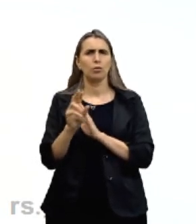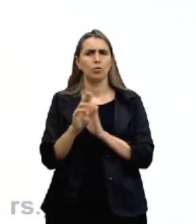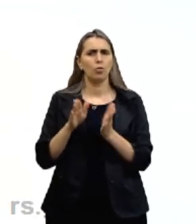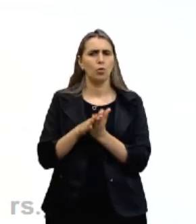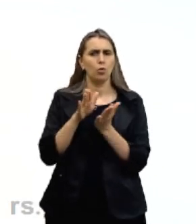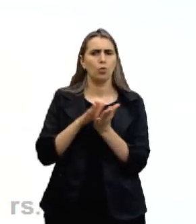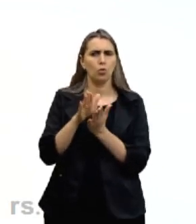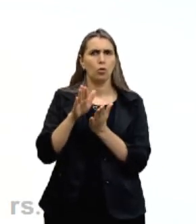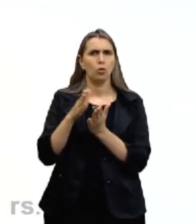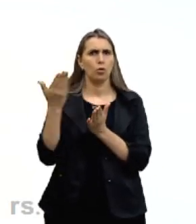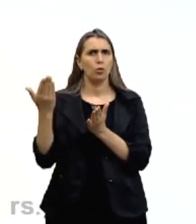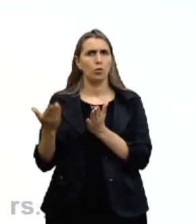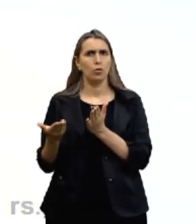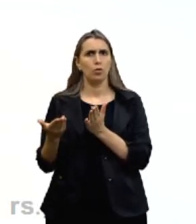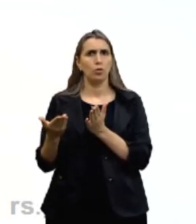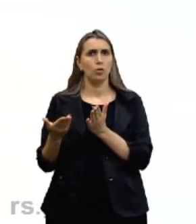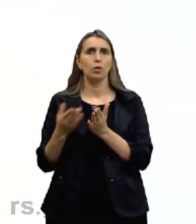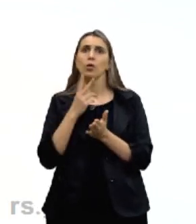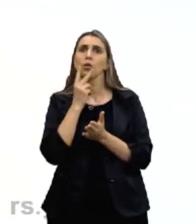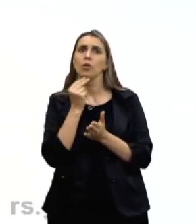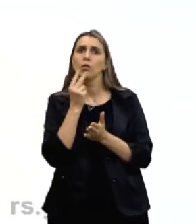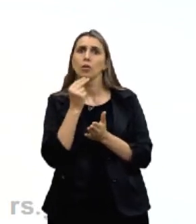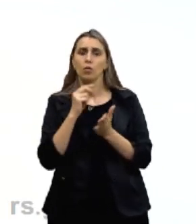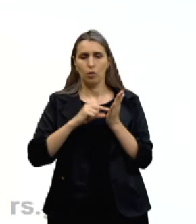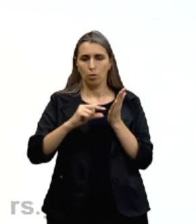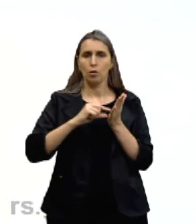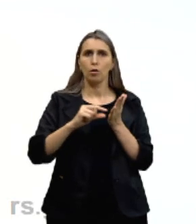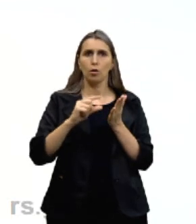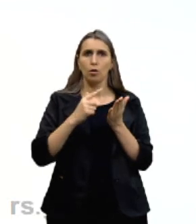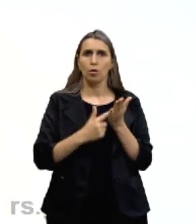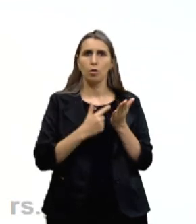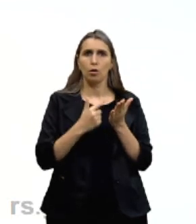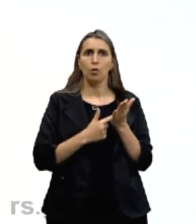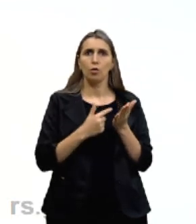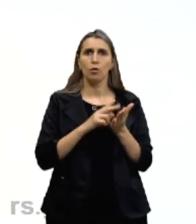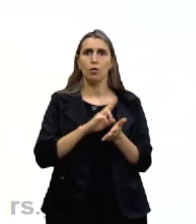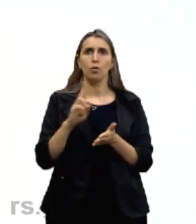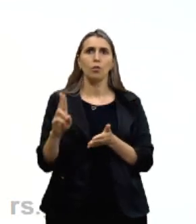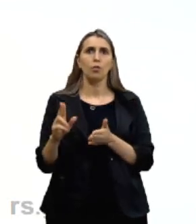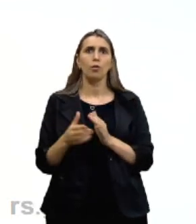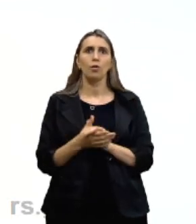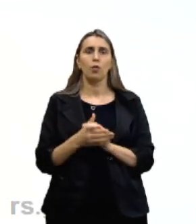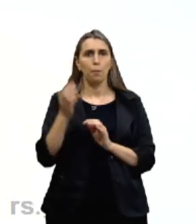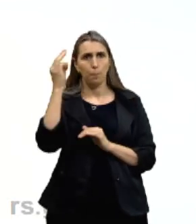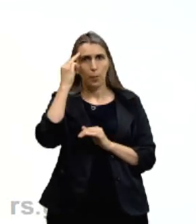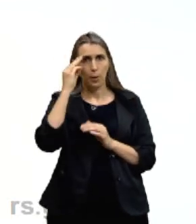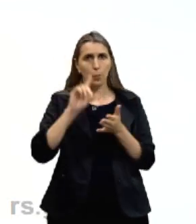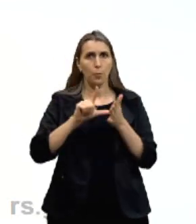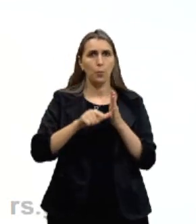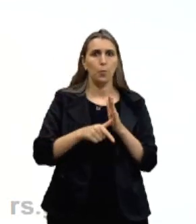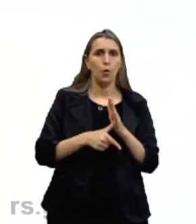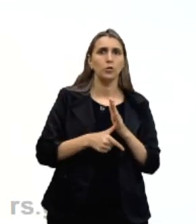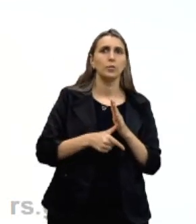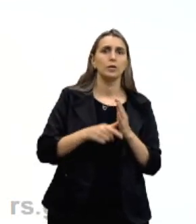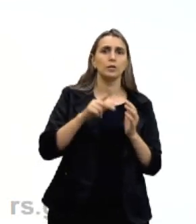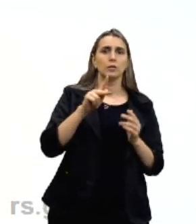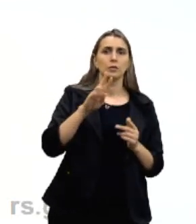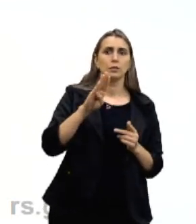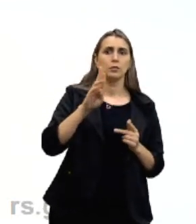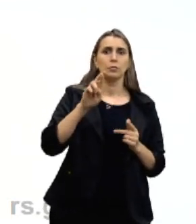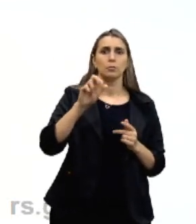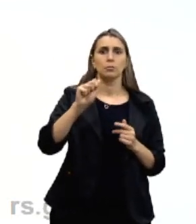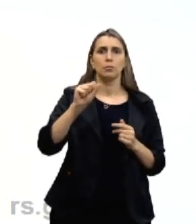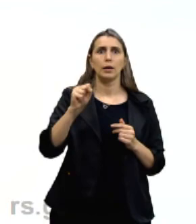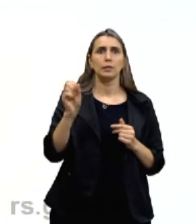publicação desse autor aqui com a Machado de Assis de uma obra que se chama Memórias Póstumas de Brás Cubas